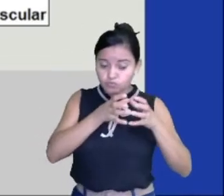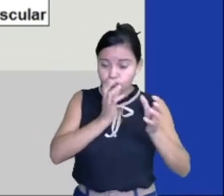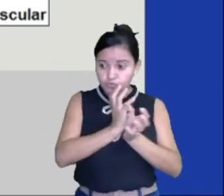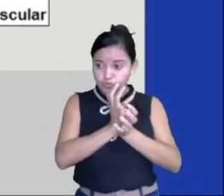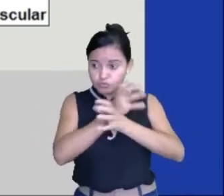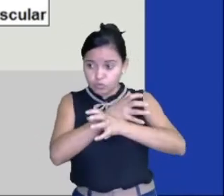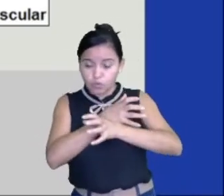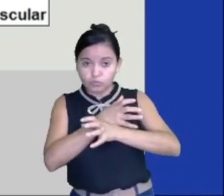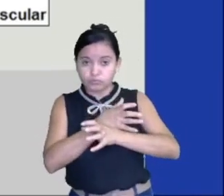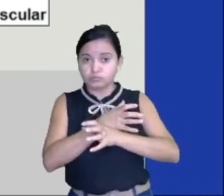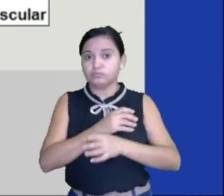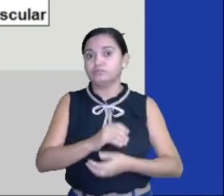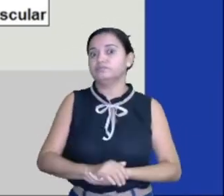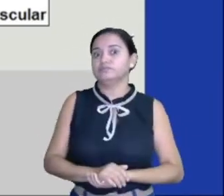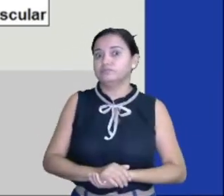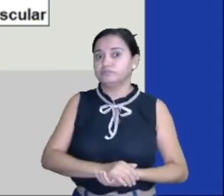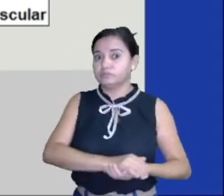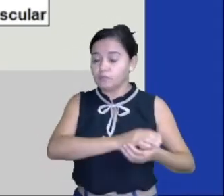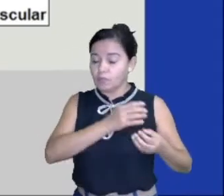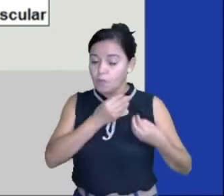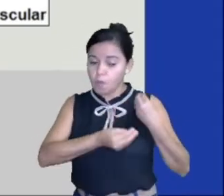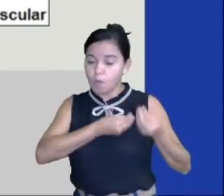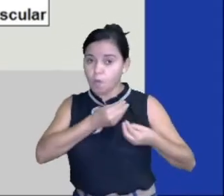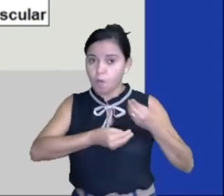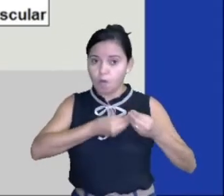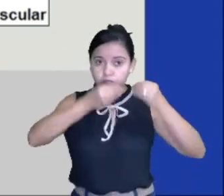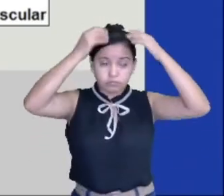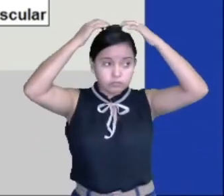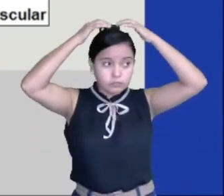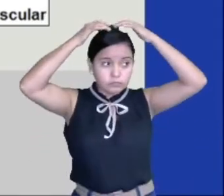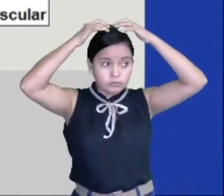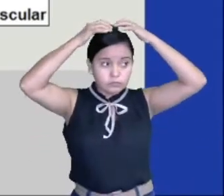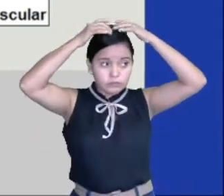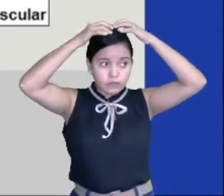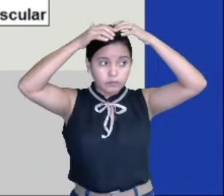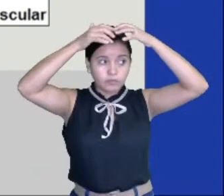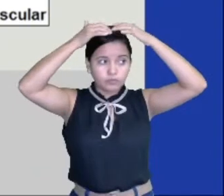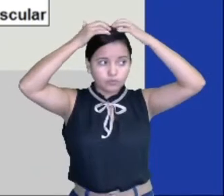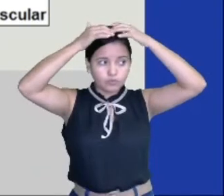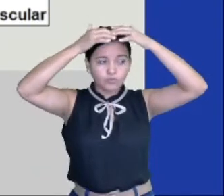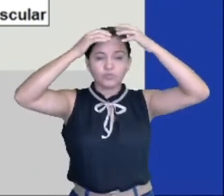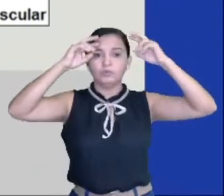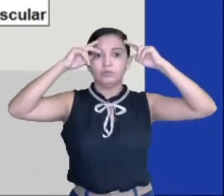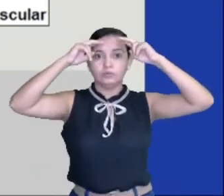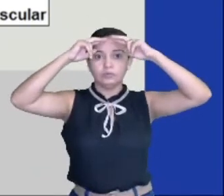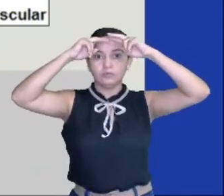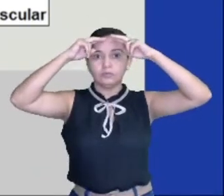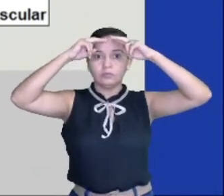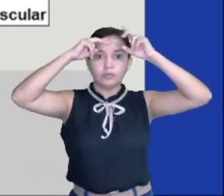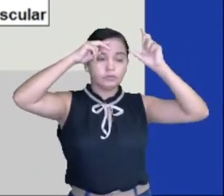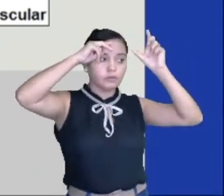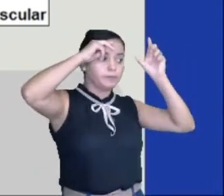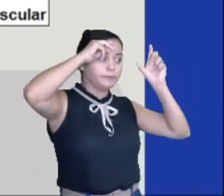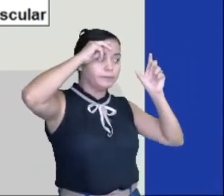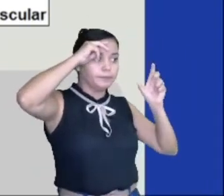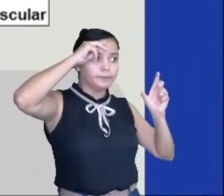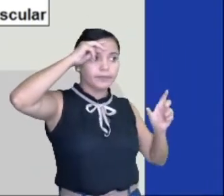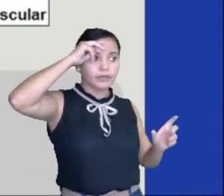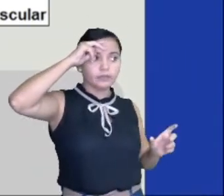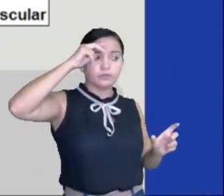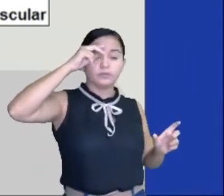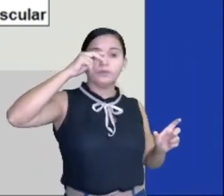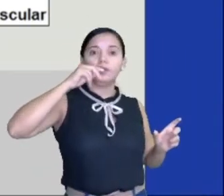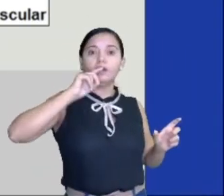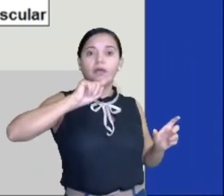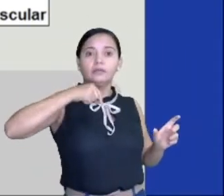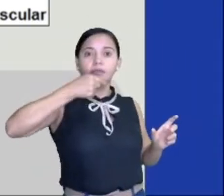sistema nervoso. A ordem vem do cérebro para a nossa medula espinhal, que passa para os nossos